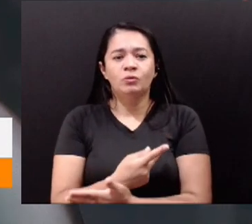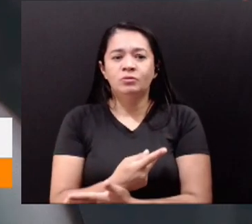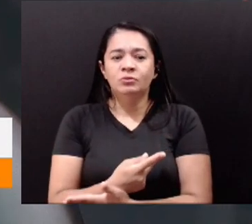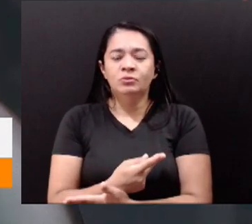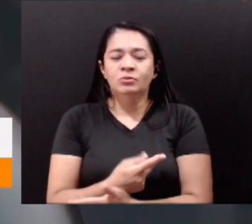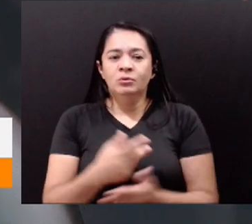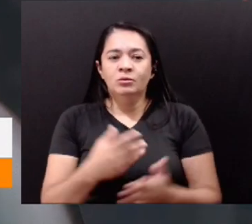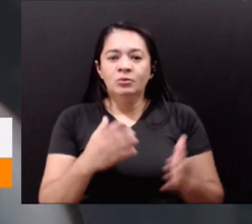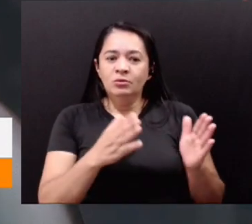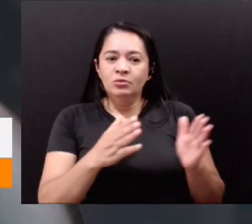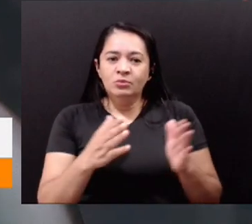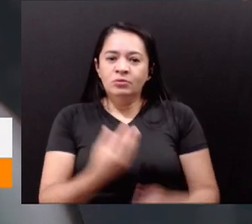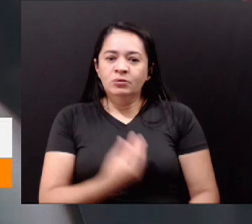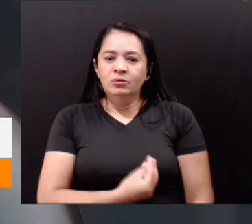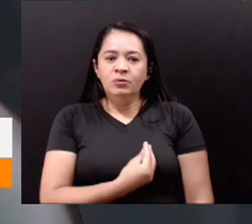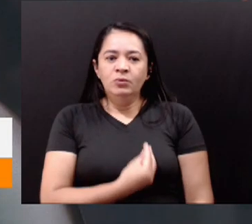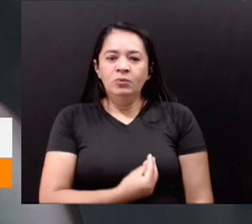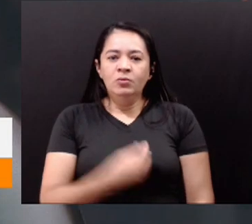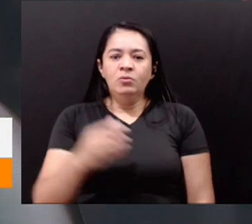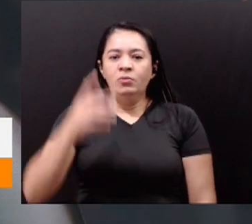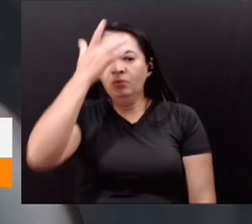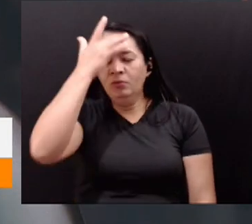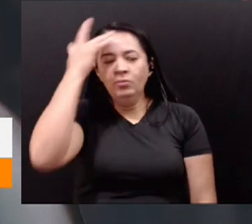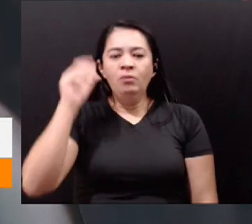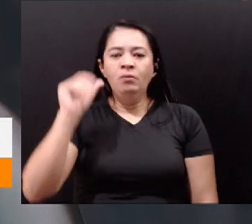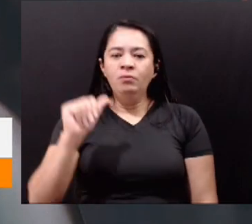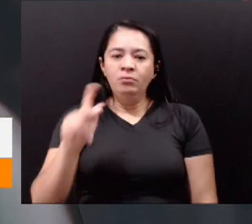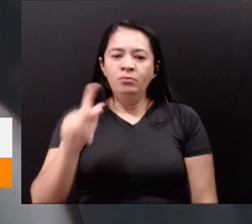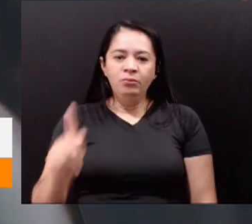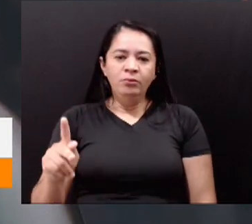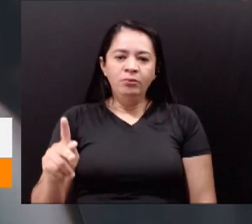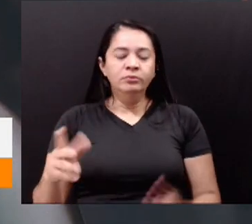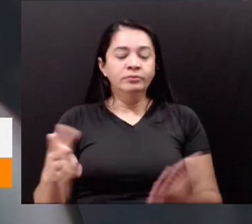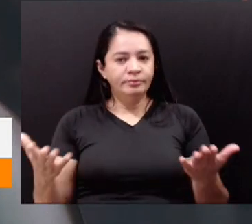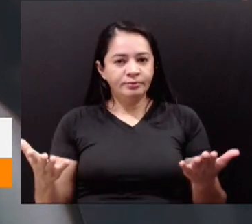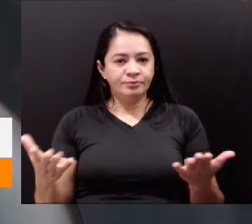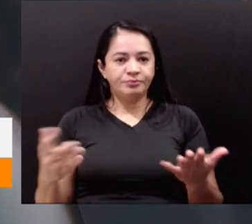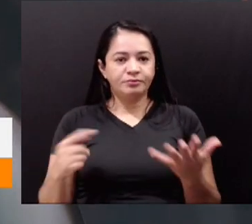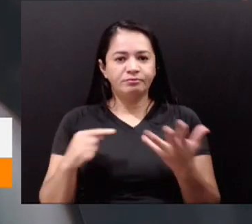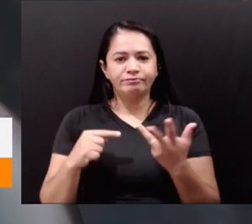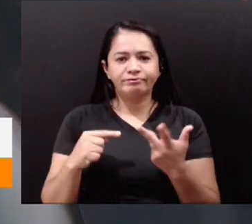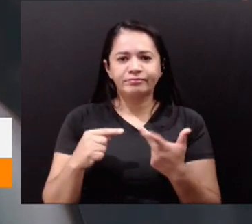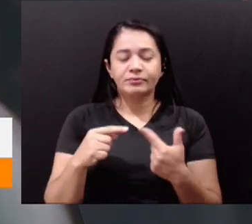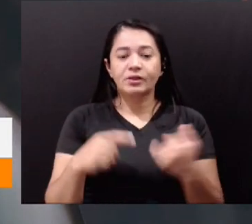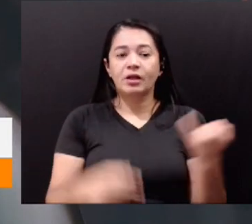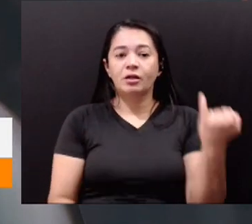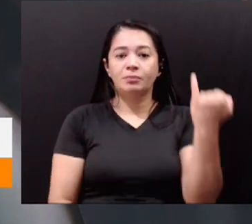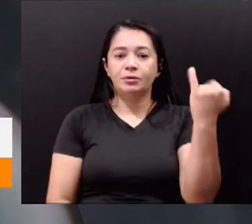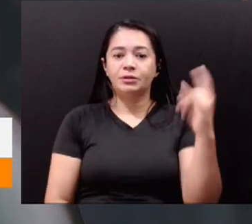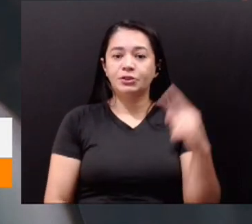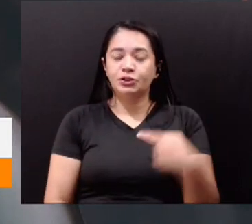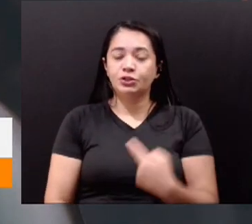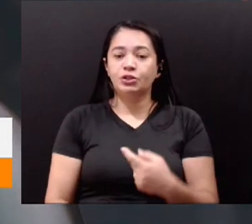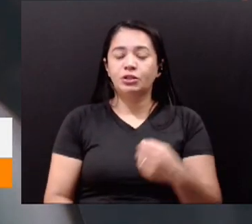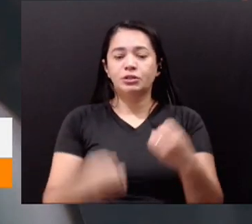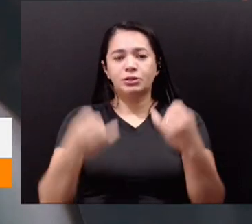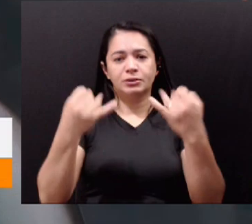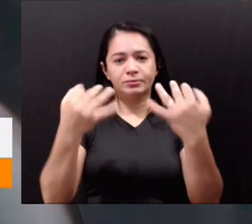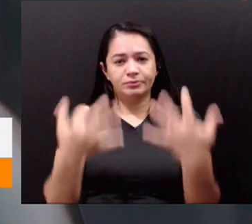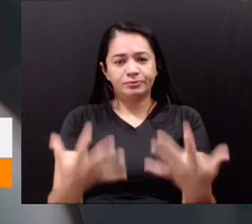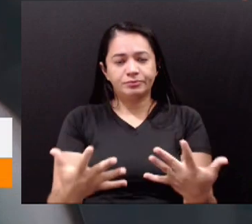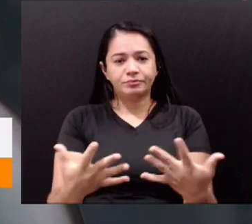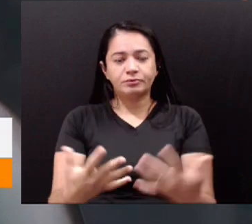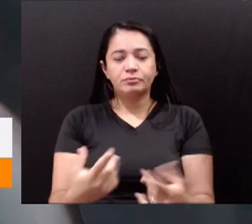um aposentado, de um idoso. Então, essas questões acho que são importantes da gente levantar. O sintoma